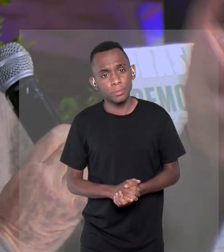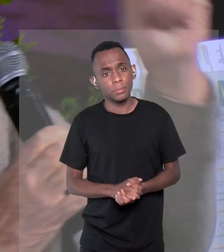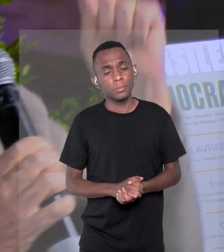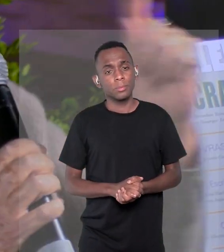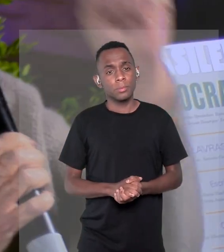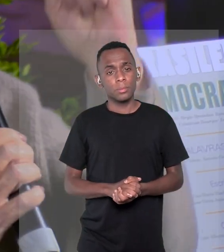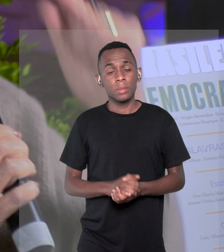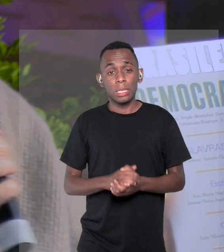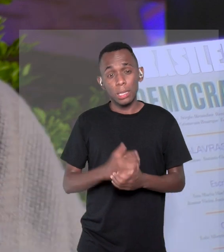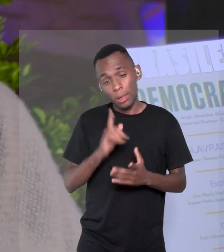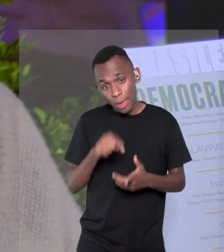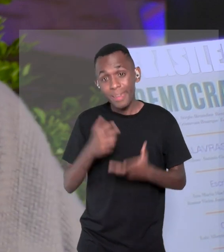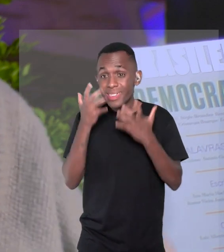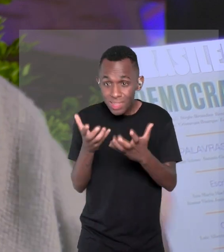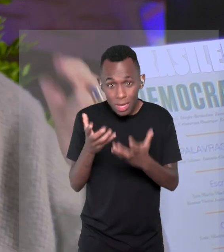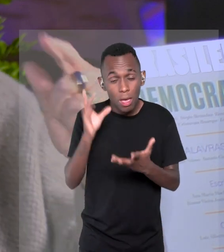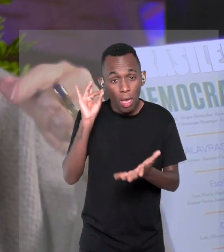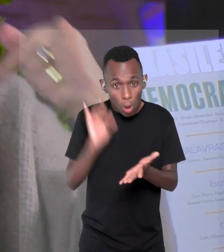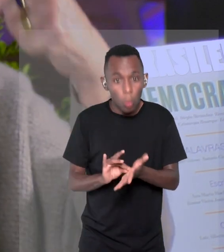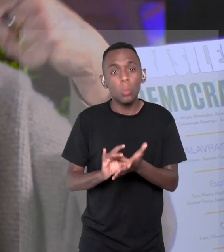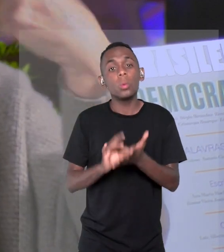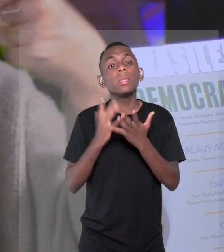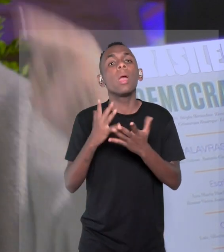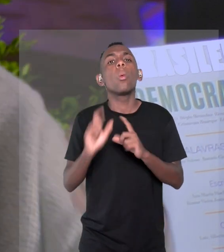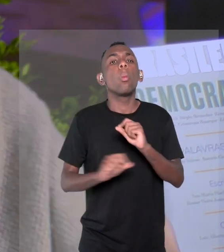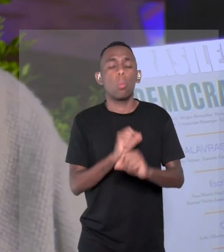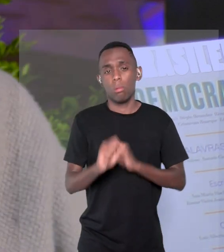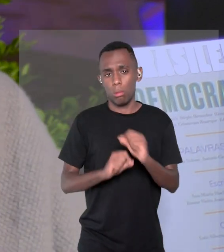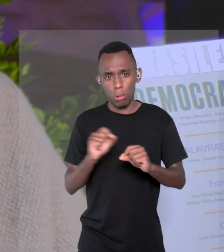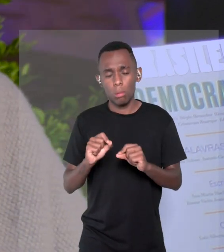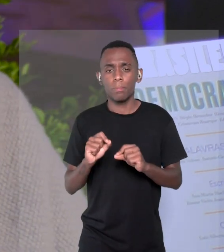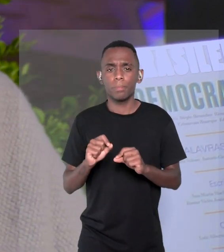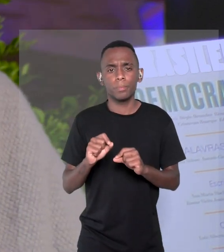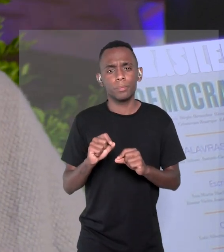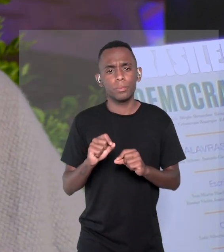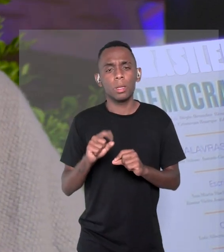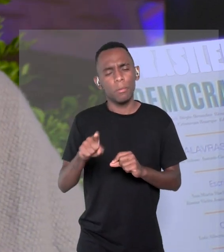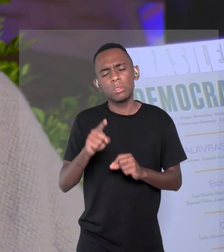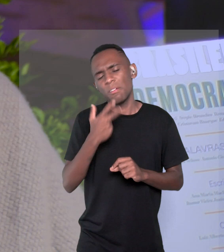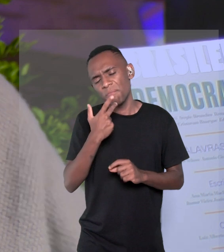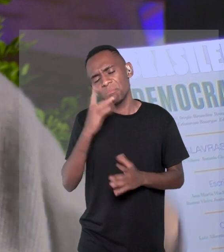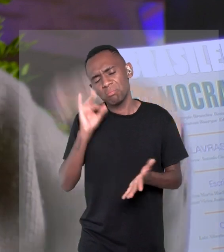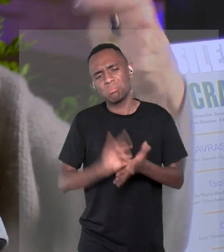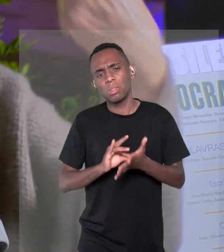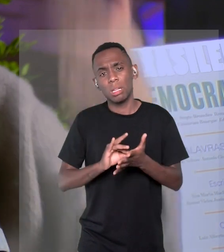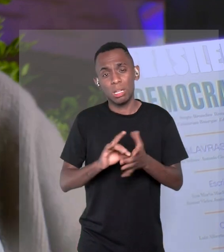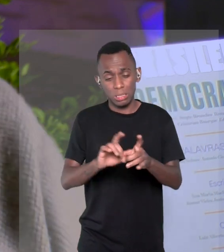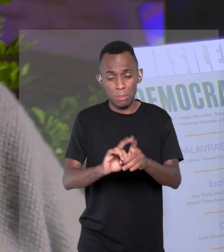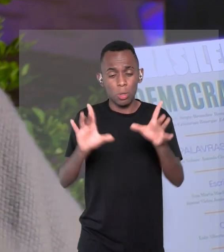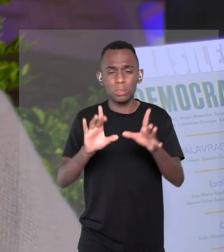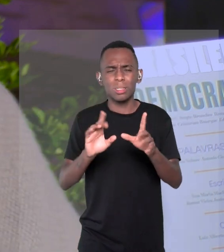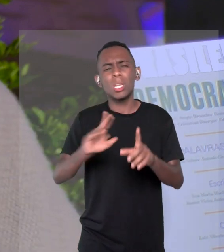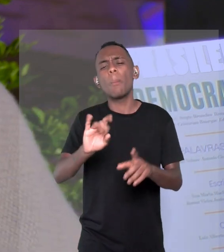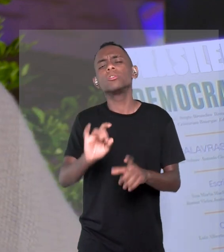Isso, havemos de amanhecer, eu não vou deixar. É o que eu